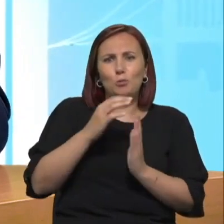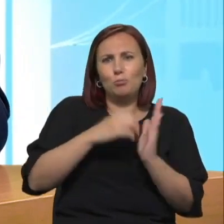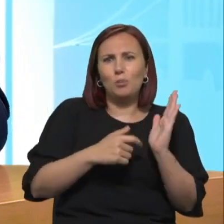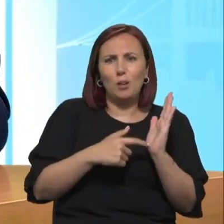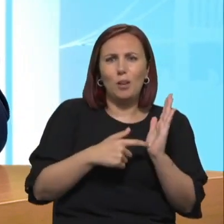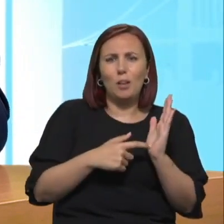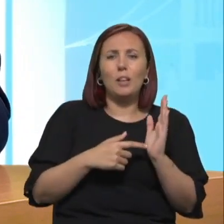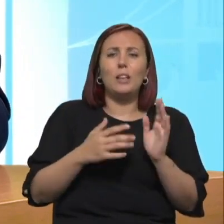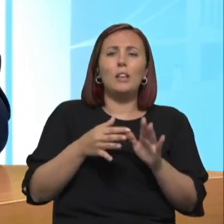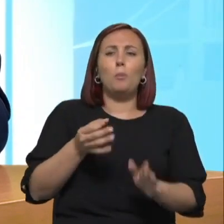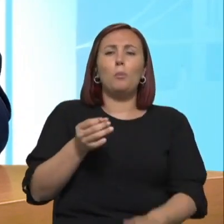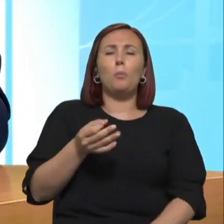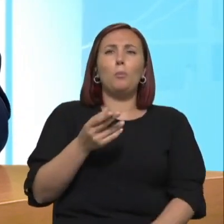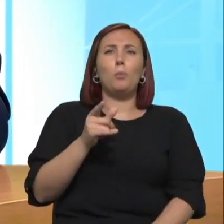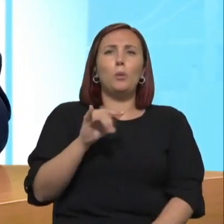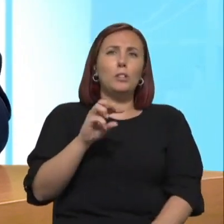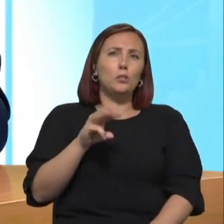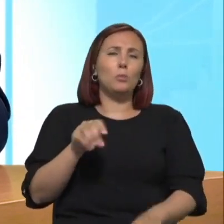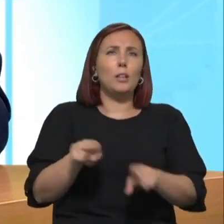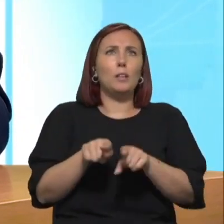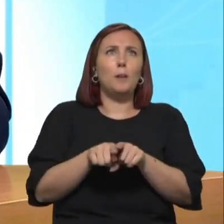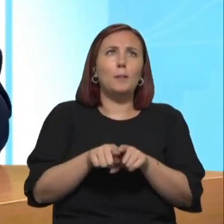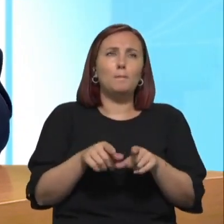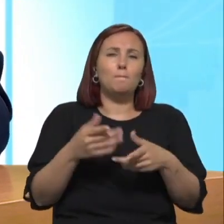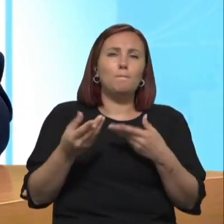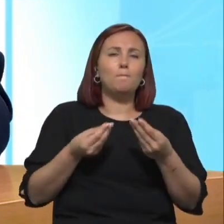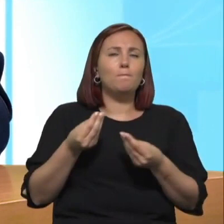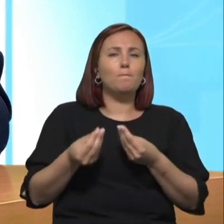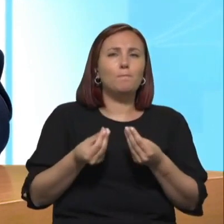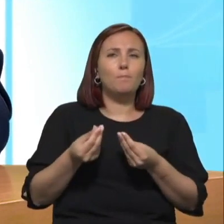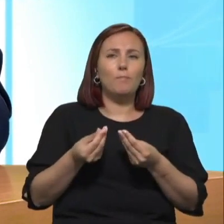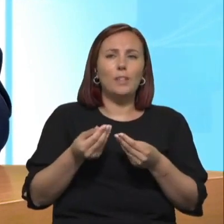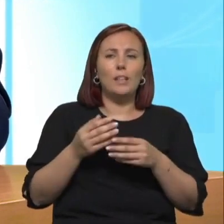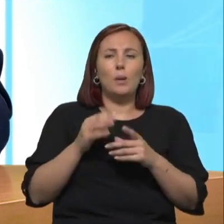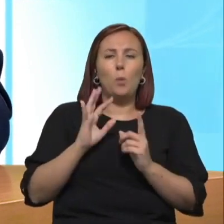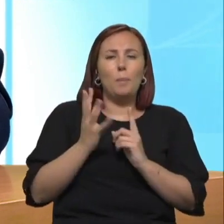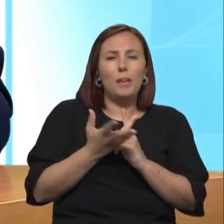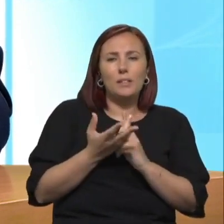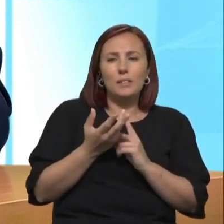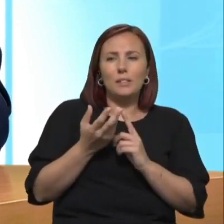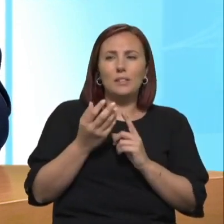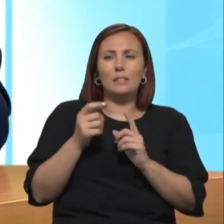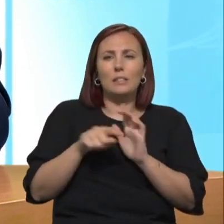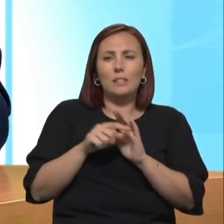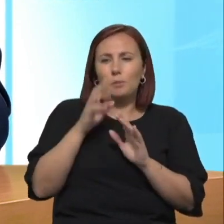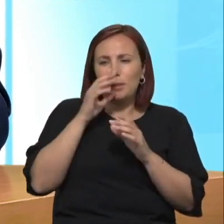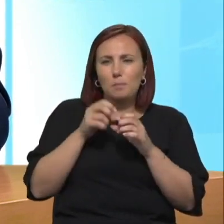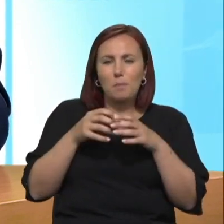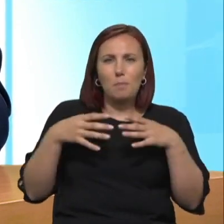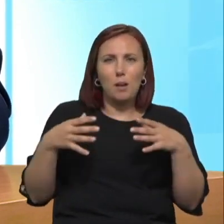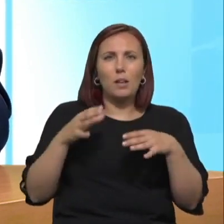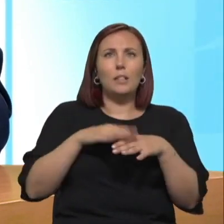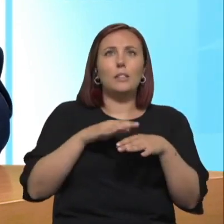populismo alimenta-se dos seus próprios cenários. Hoje também há um desafio novo para a democracia, que são as